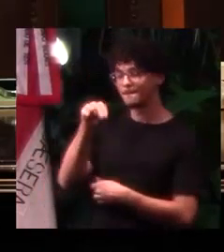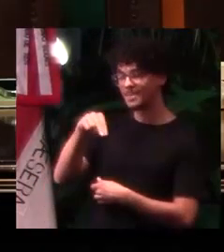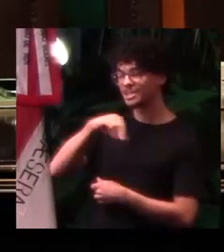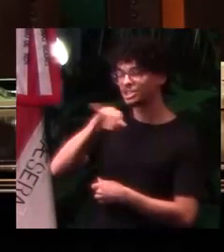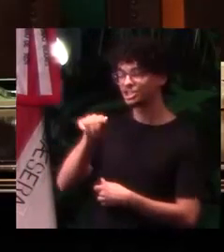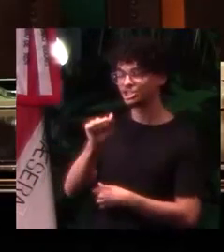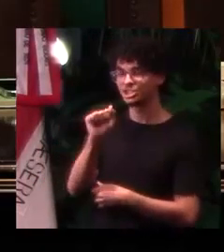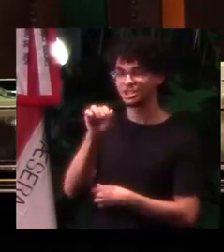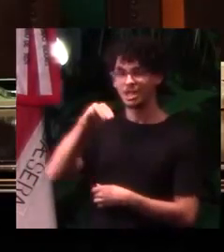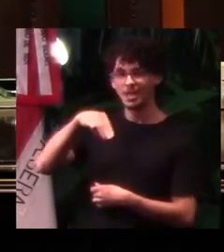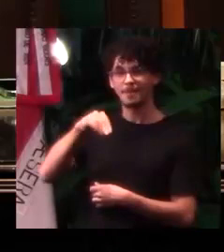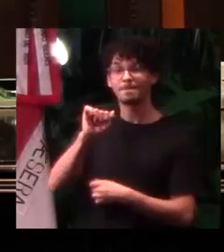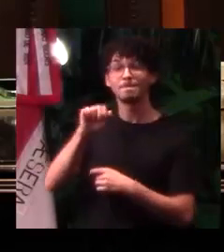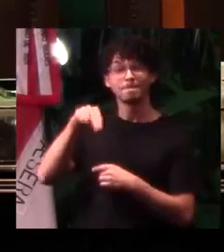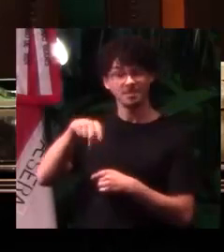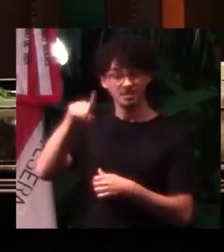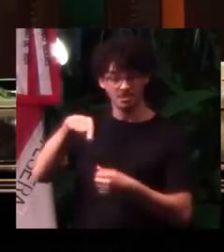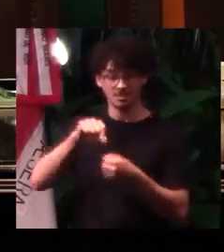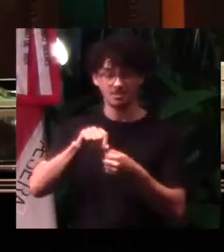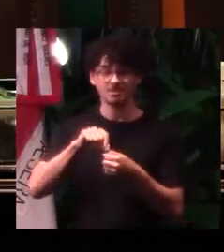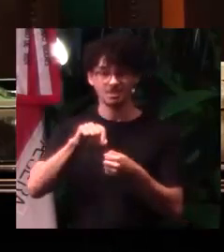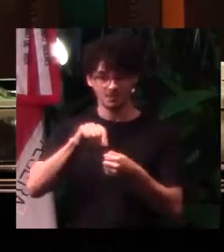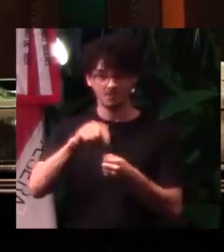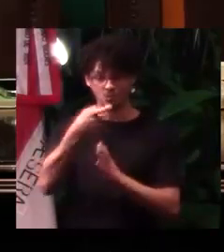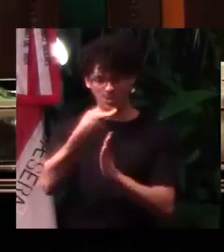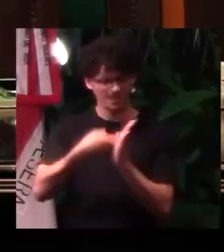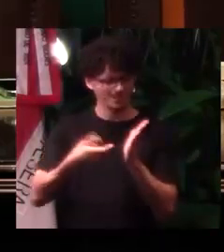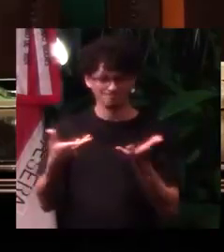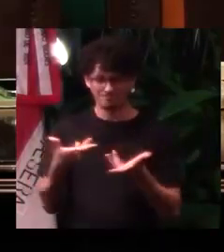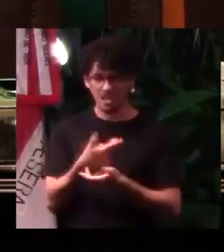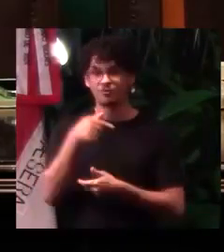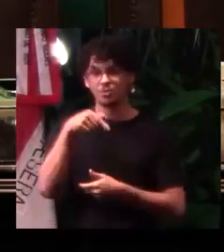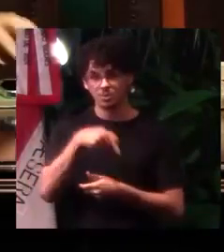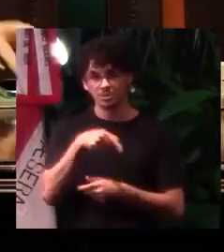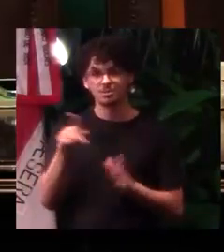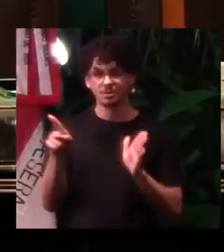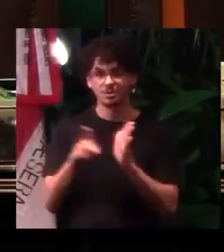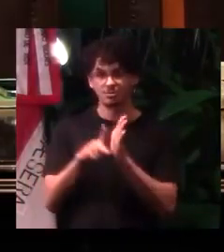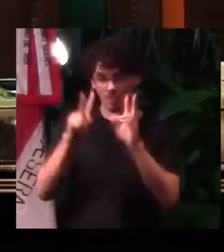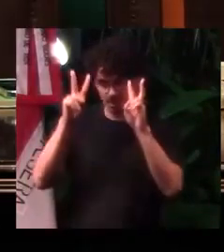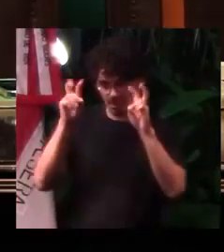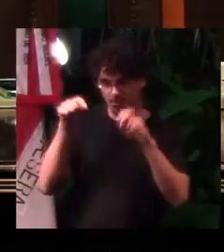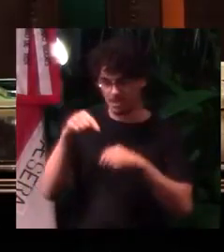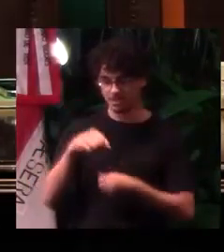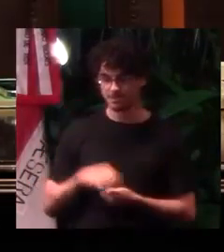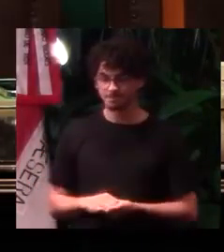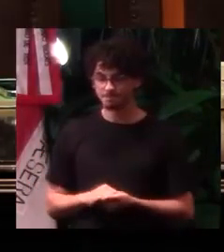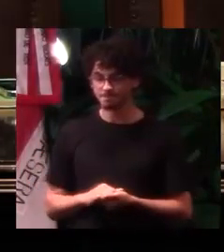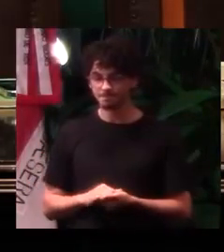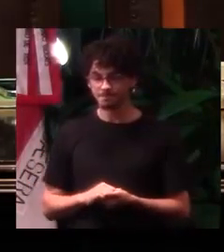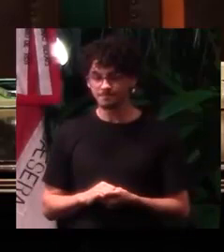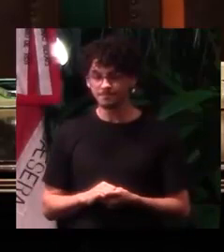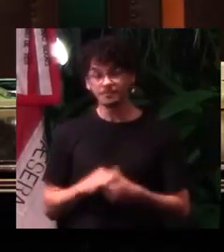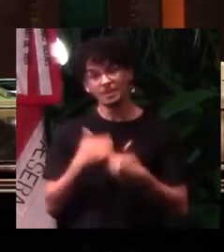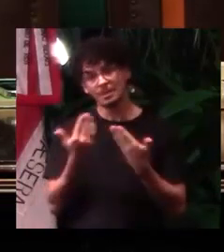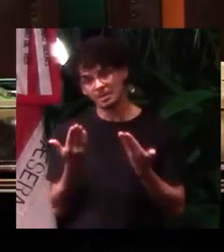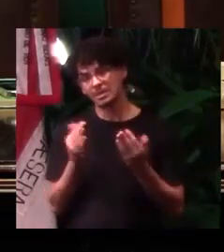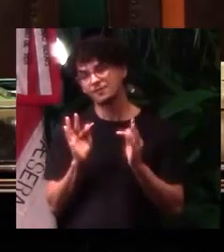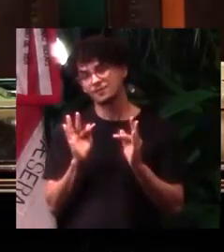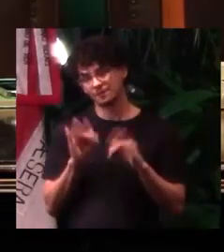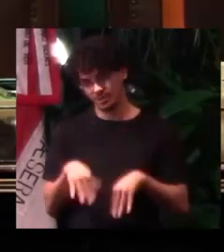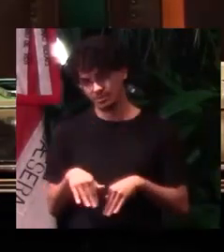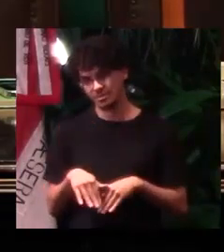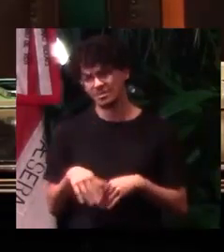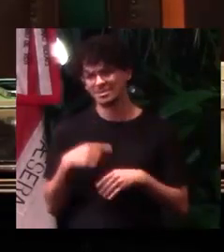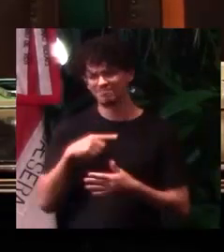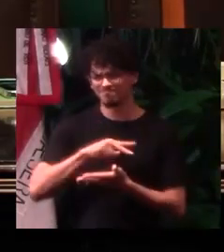que escreveu um texto clássico exatamente sobre essa temática. Não é? E, enfim,